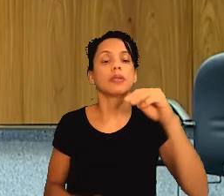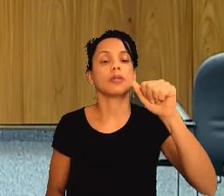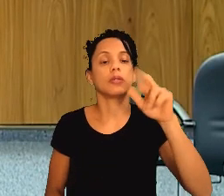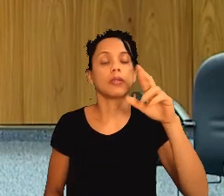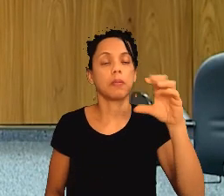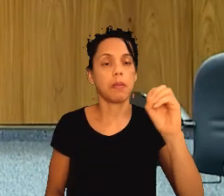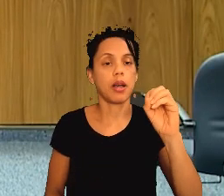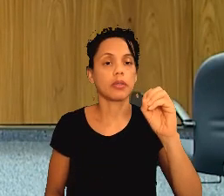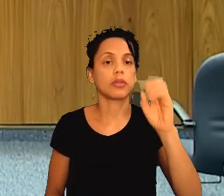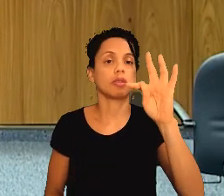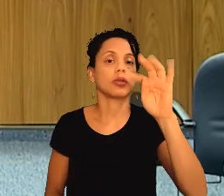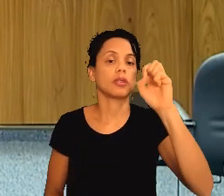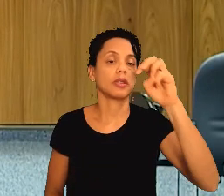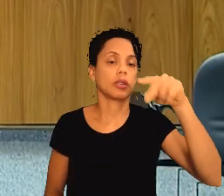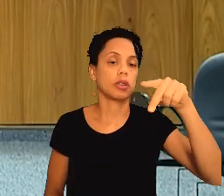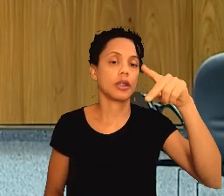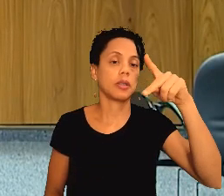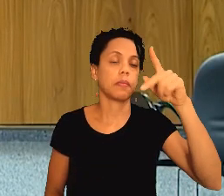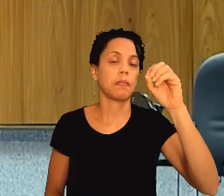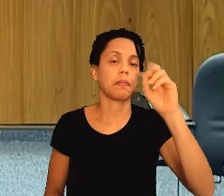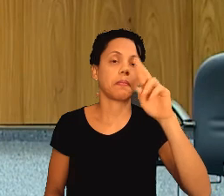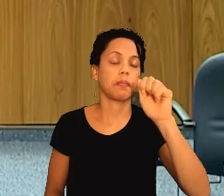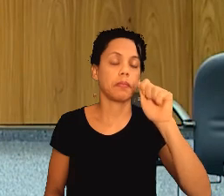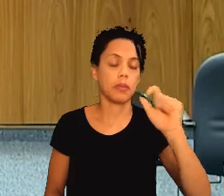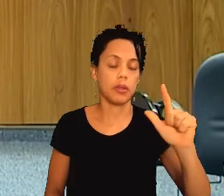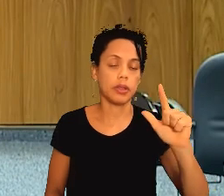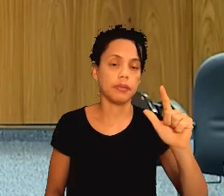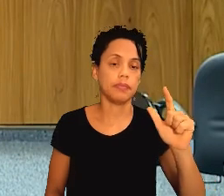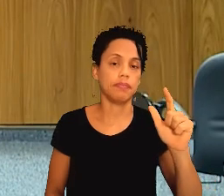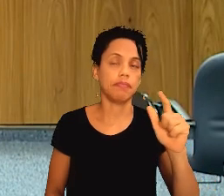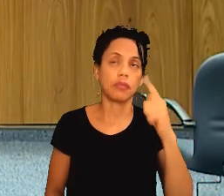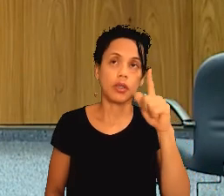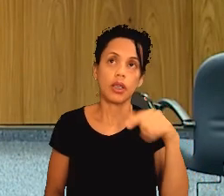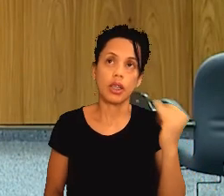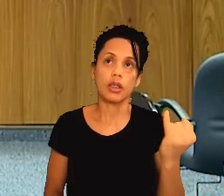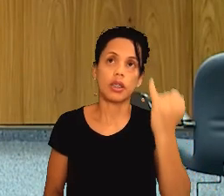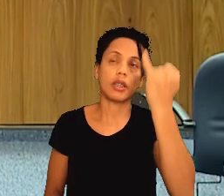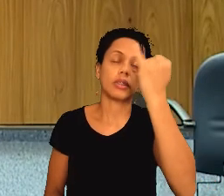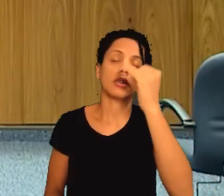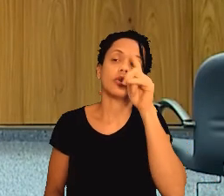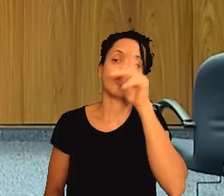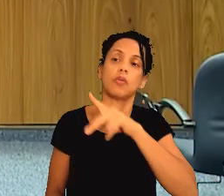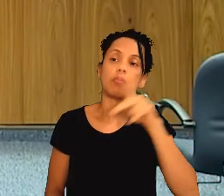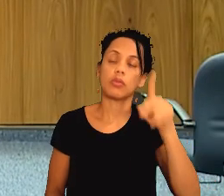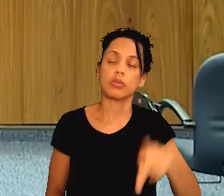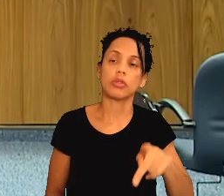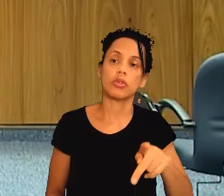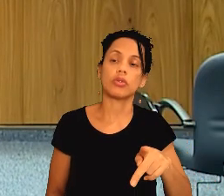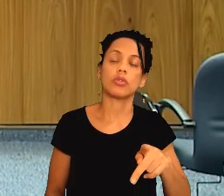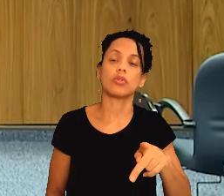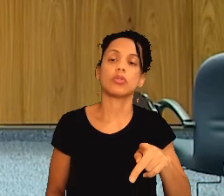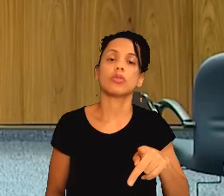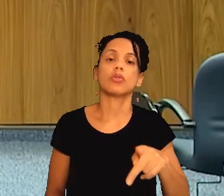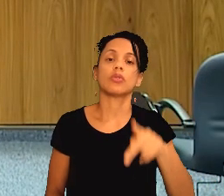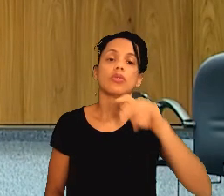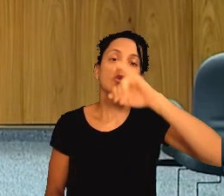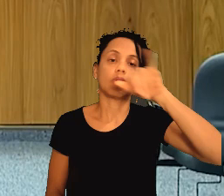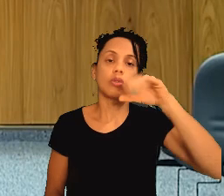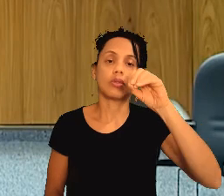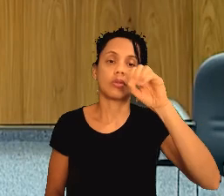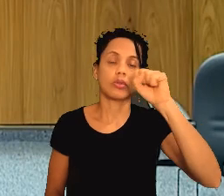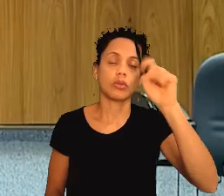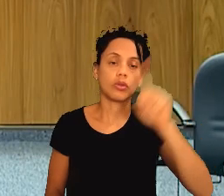Do tal do marco temporal. Que é uma coisa também que é interessante é que o professor José Afonso da